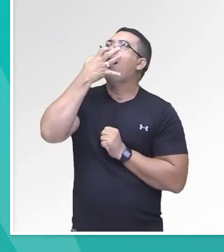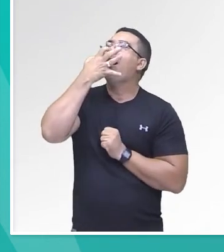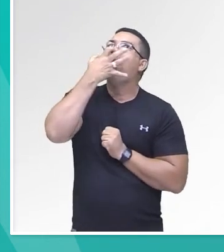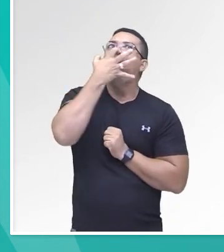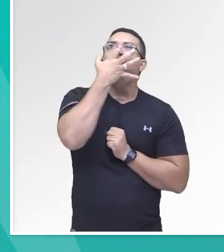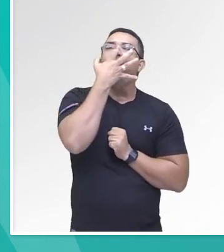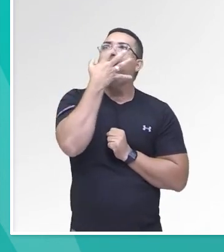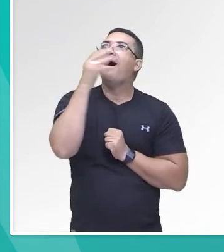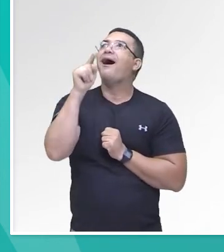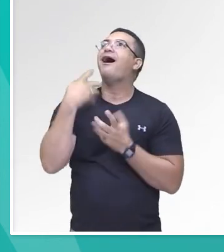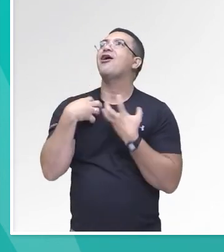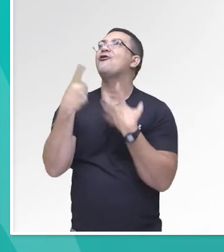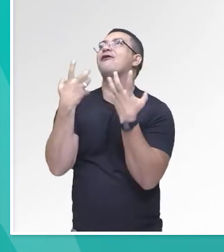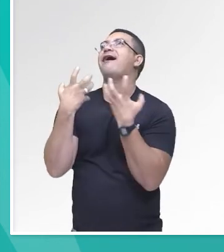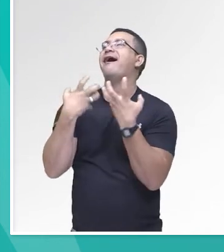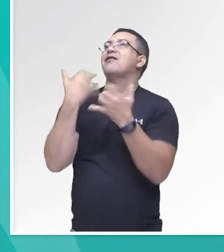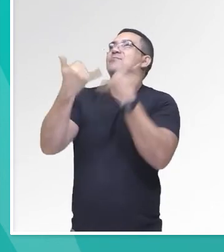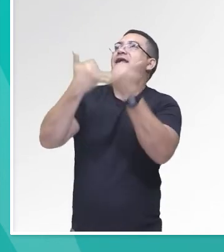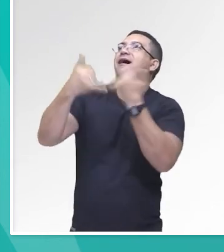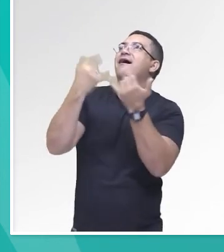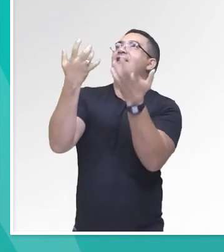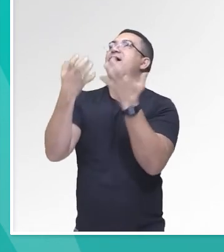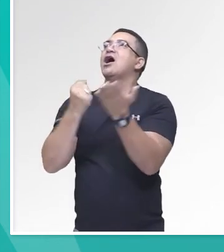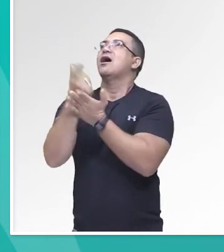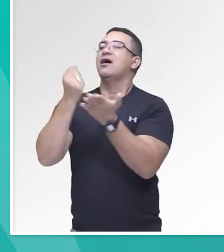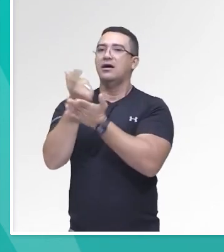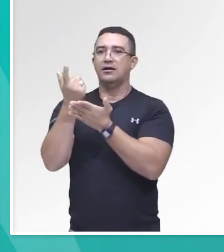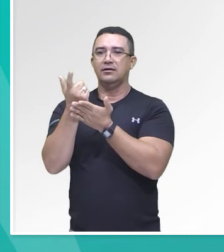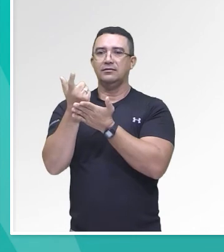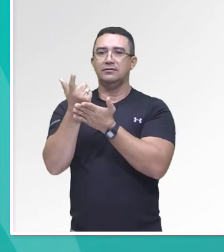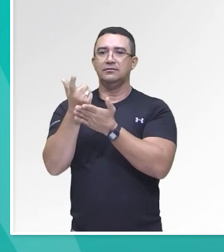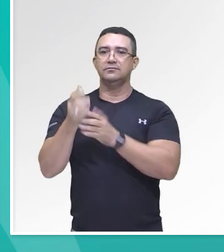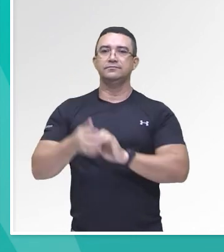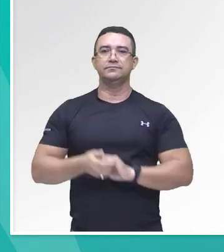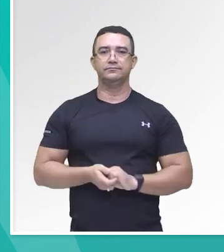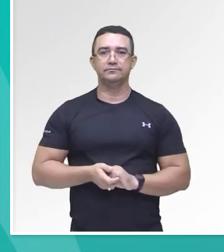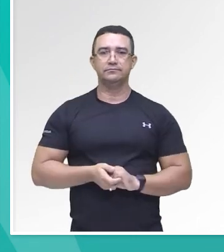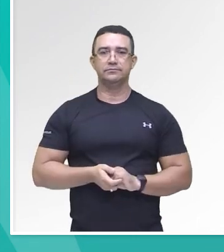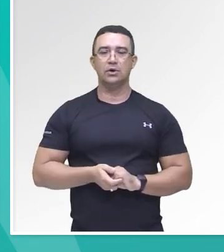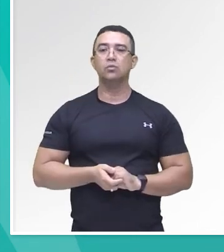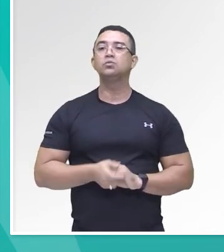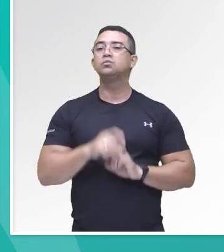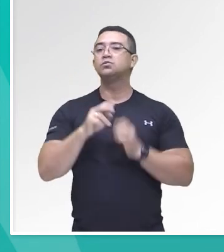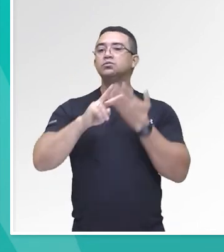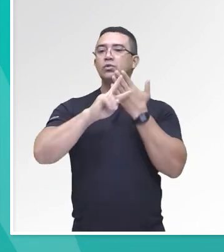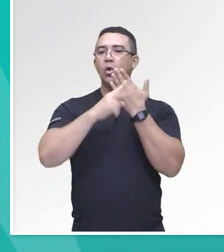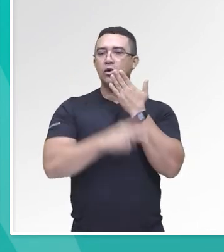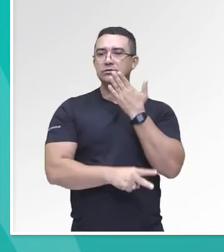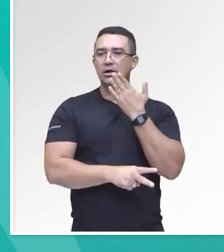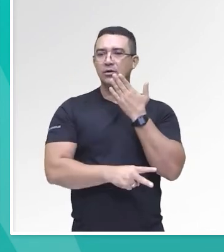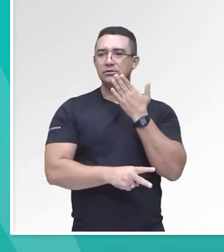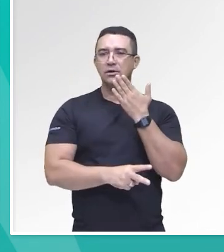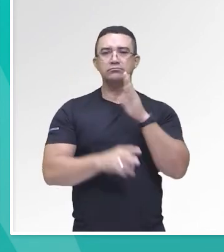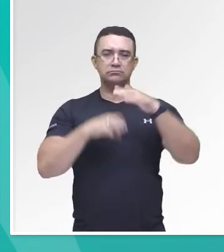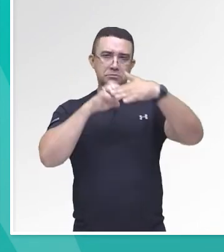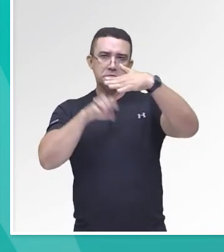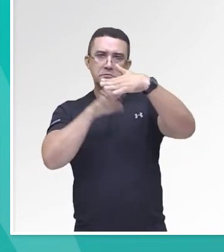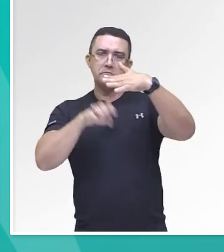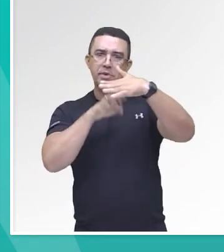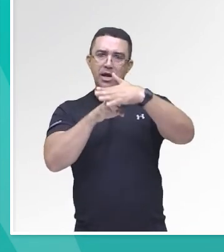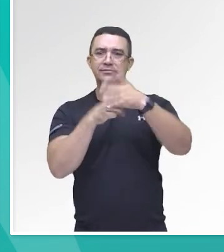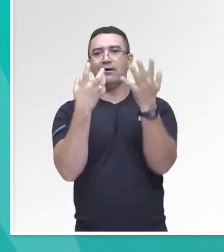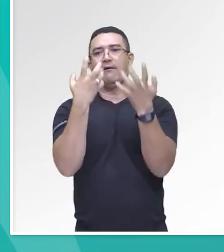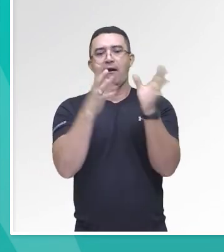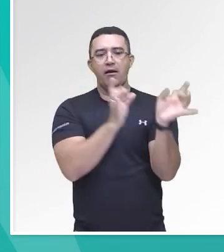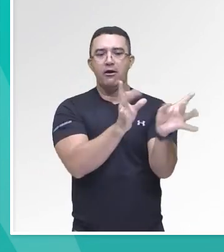pelo produto. O parágrafo segue, tá, gente? Como consequência, empresas interessadas na venda em